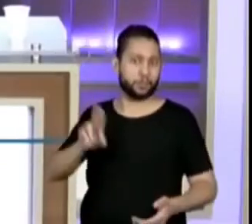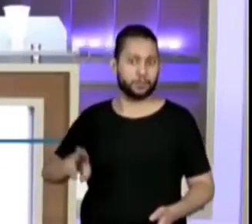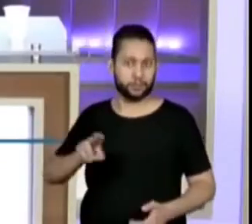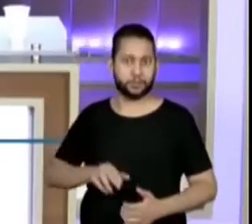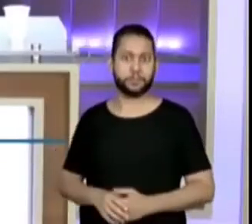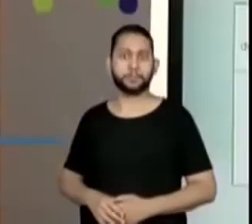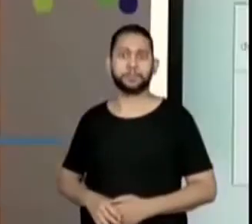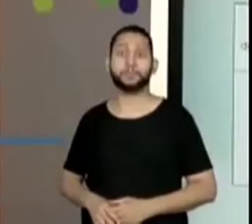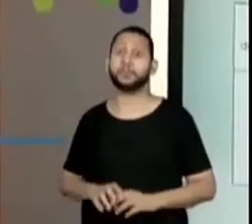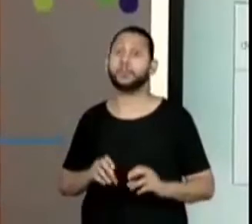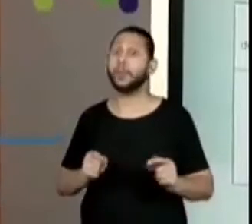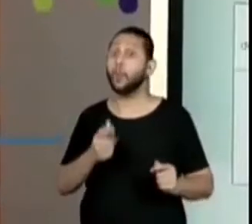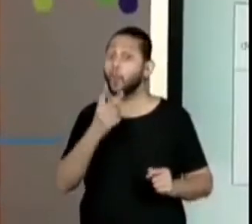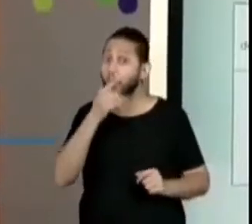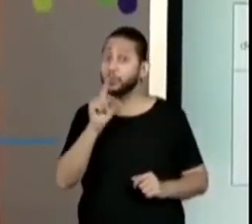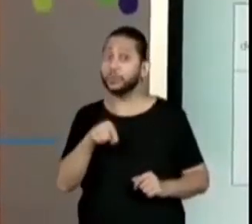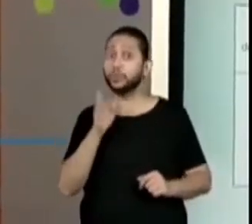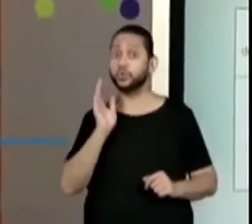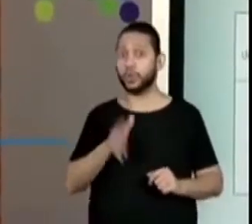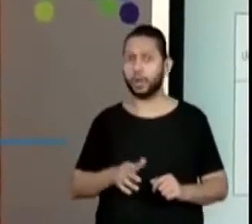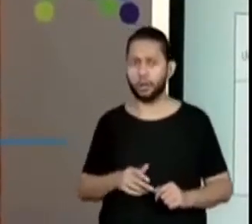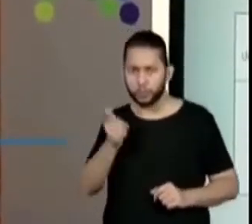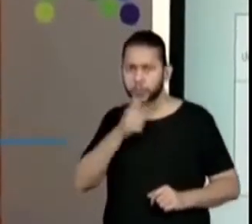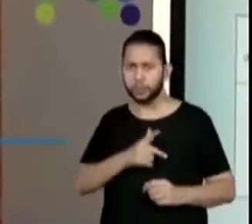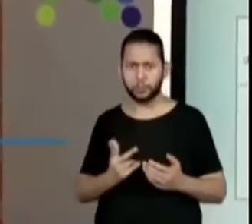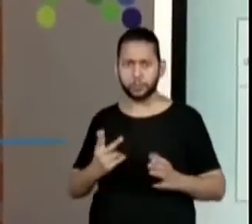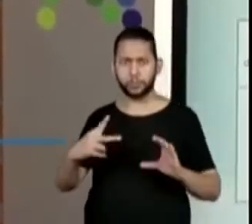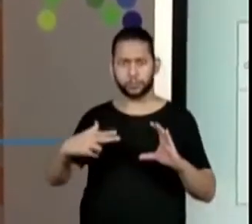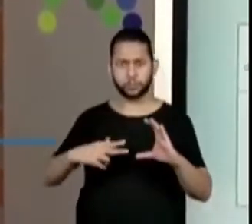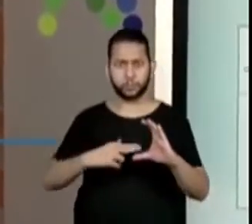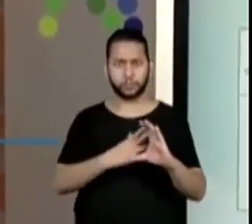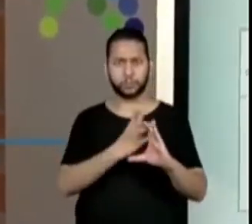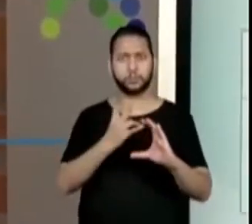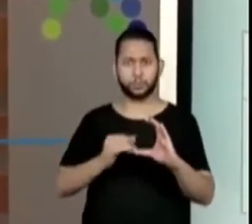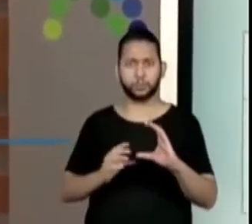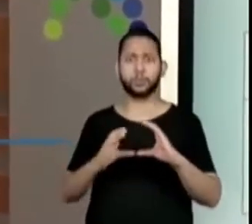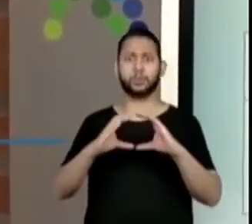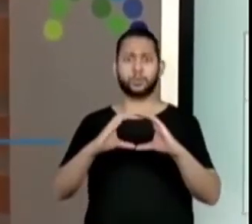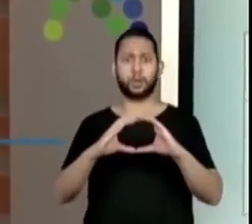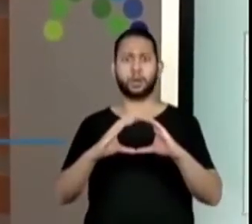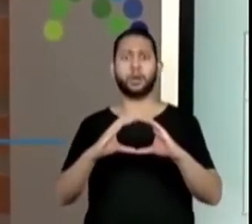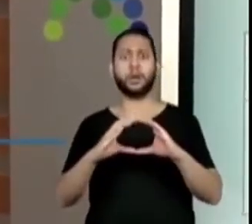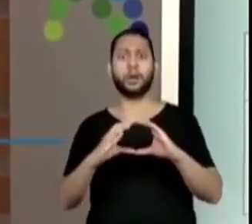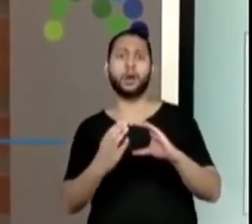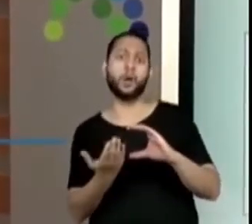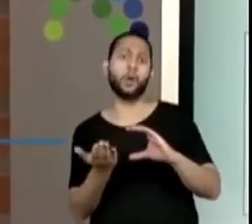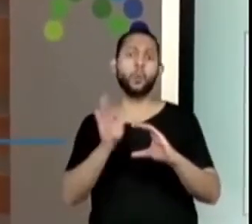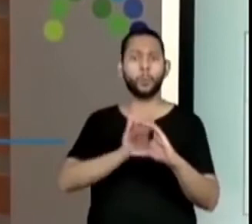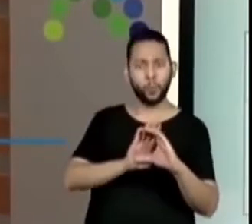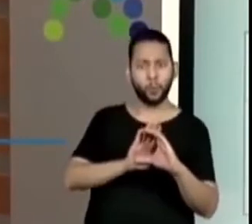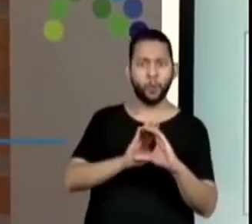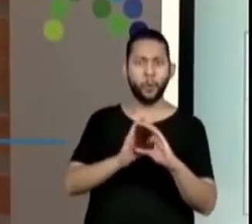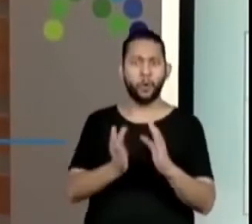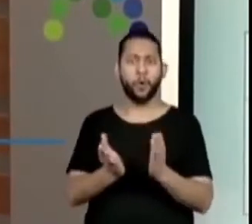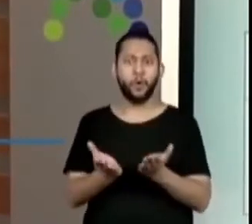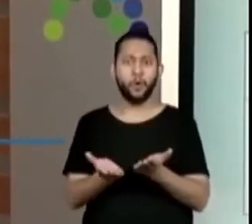façam? Eu deduzo que vocês já fizeram o recortezinho do círculo, já dobraram e dobraram novamente. Eu quero agora que ao redor